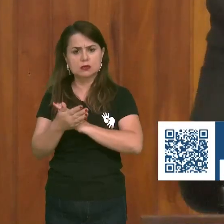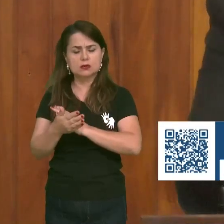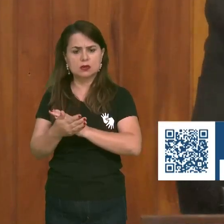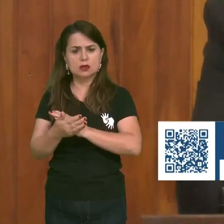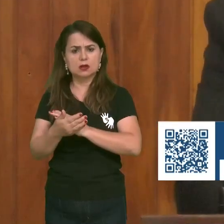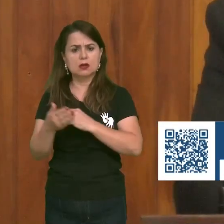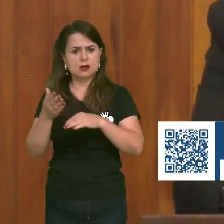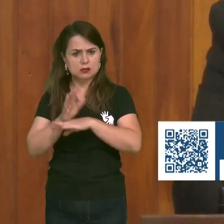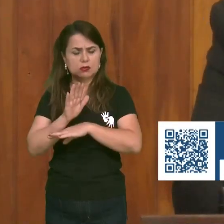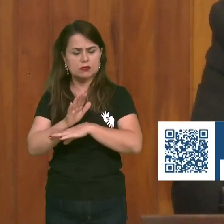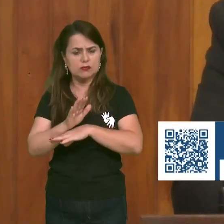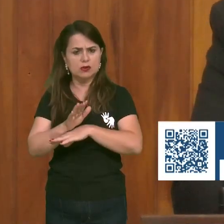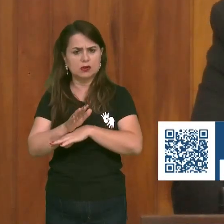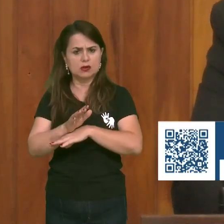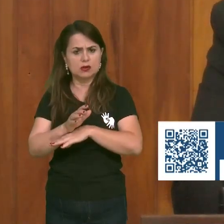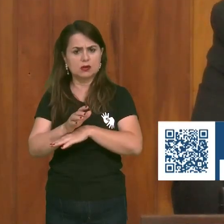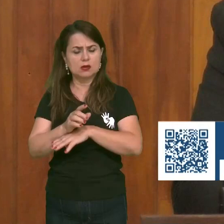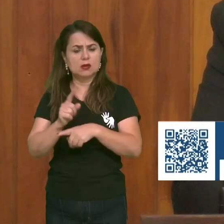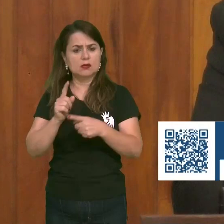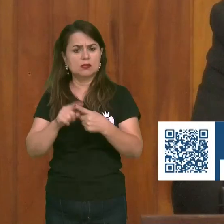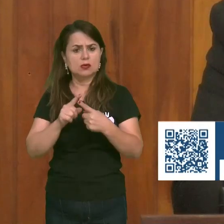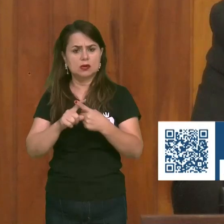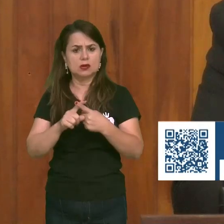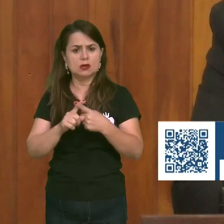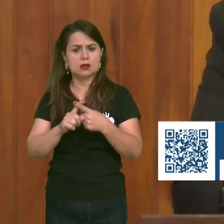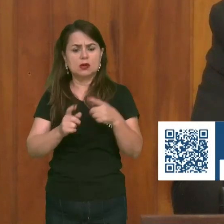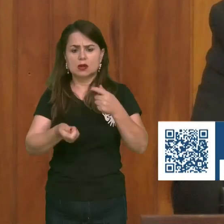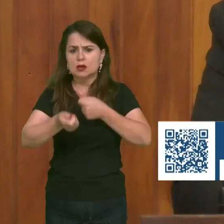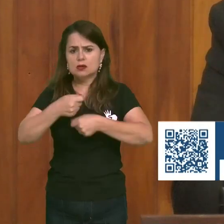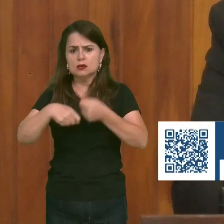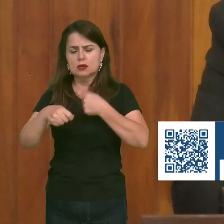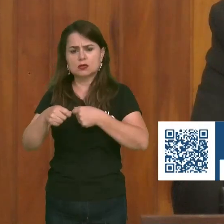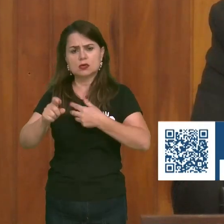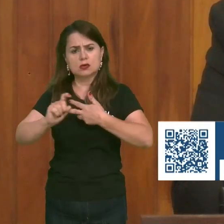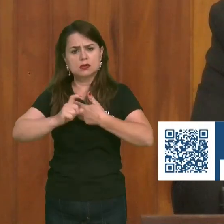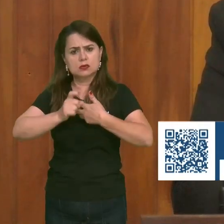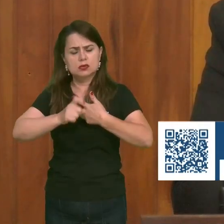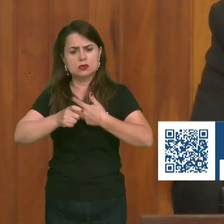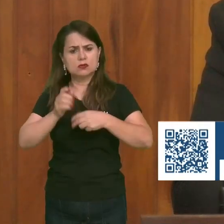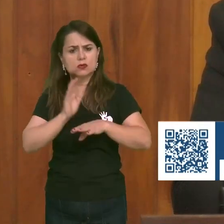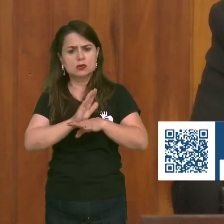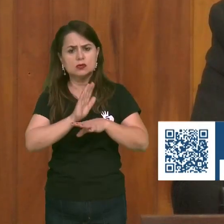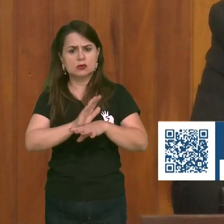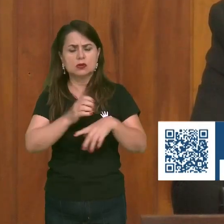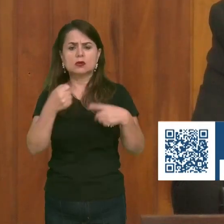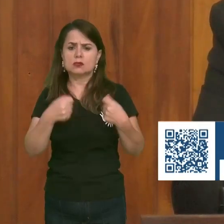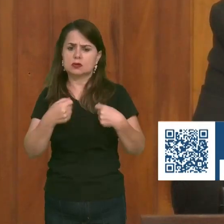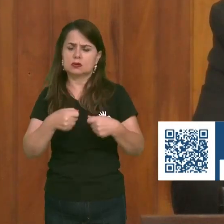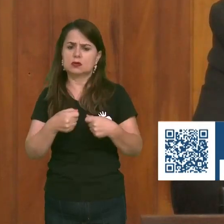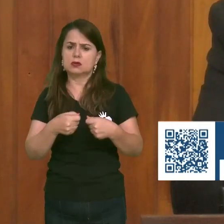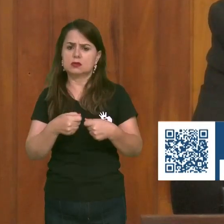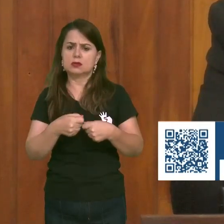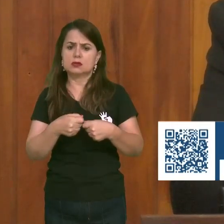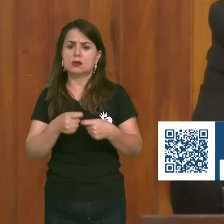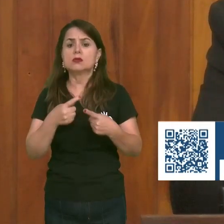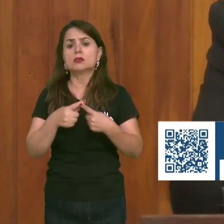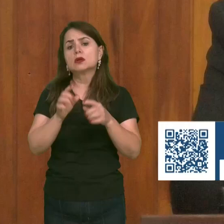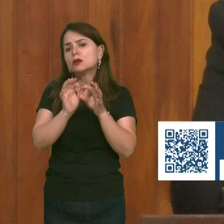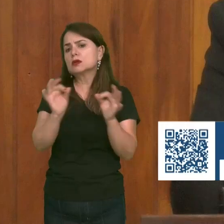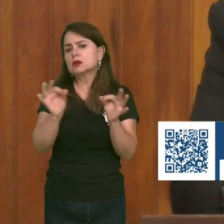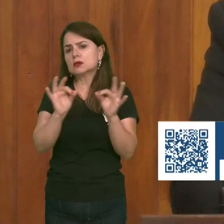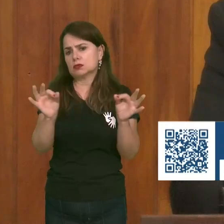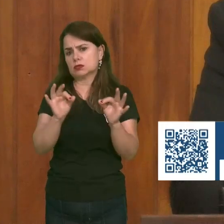ver se toca no coração dos nossos administradores do Poder Executivo que muita coisa poderia ser feita com uma simples